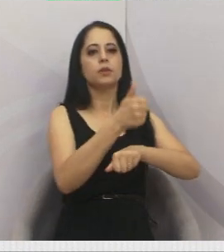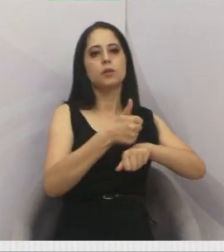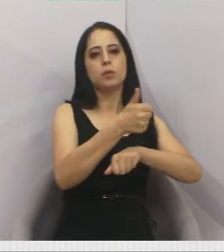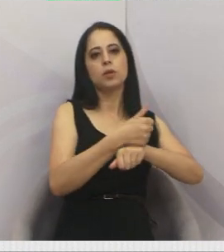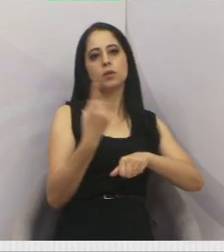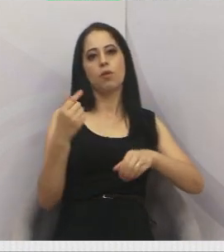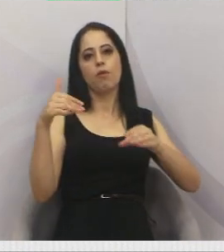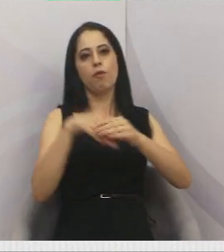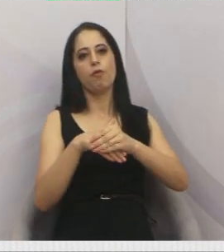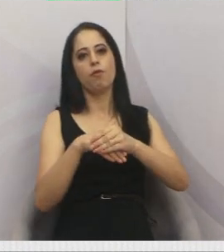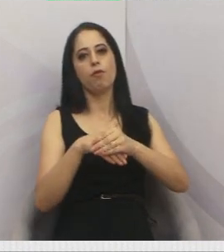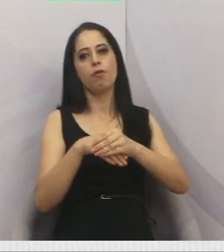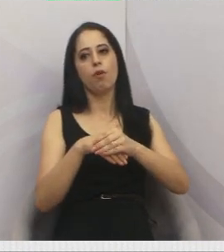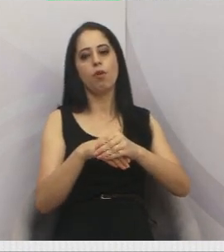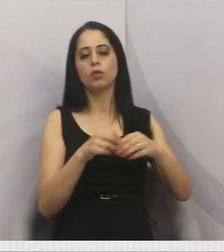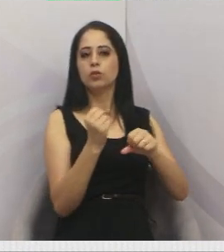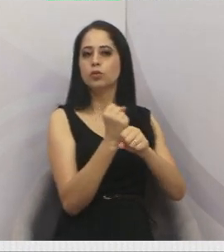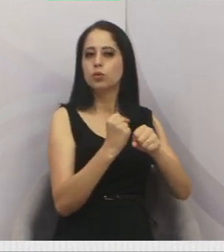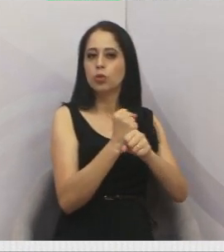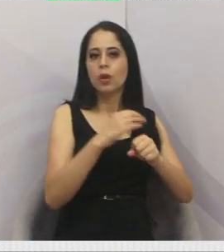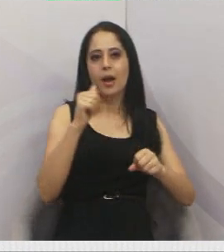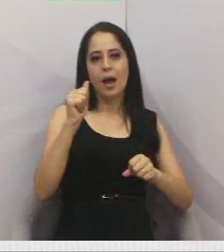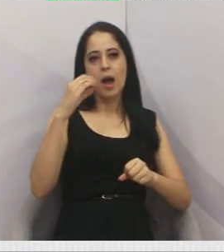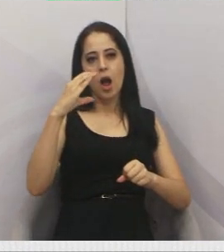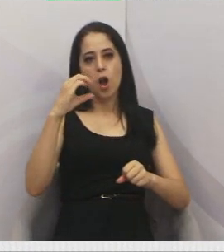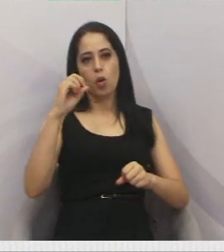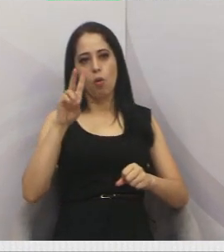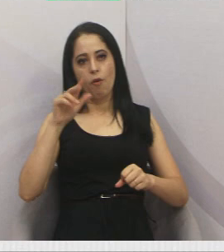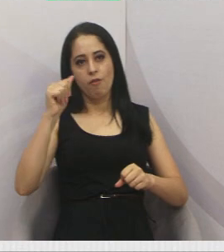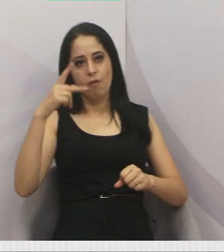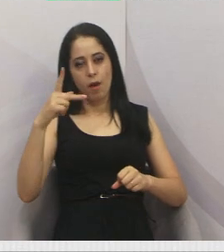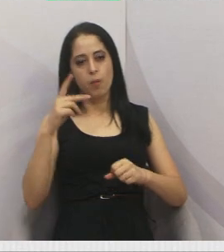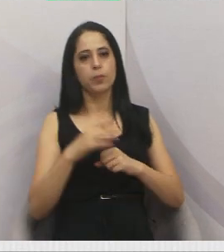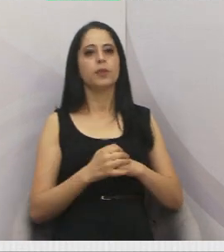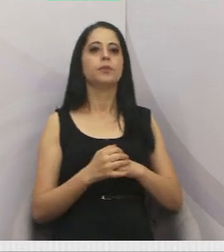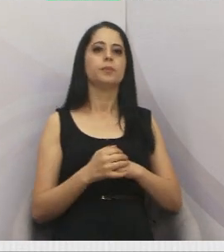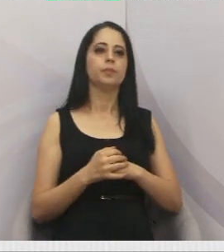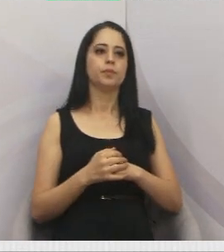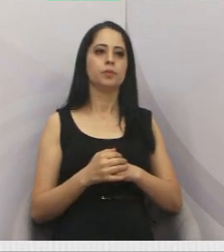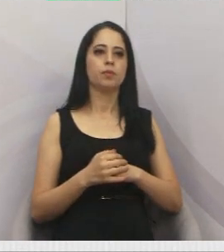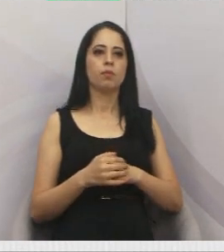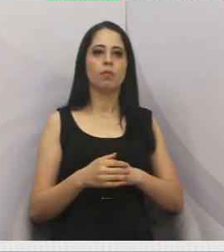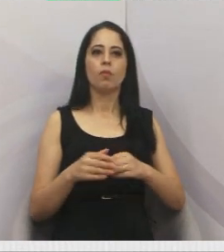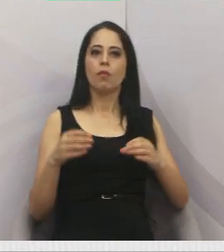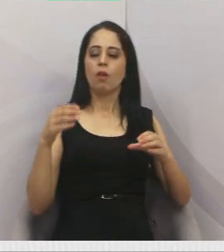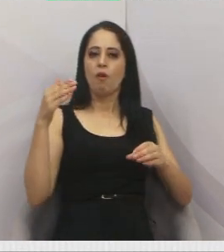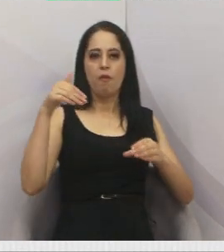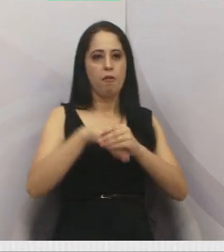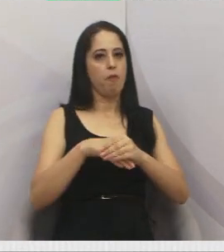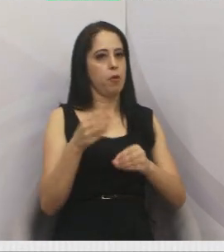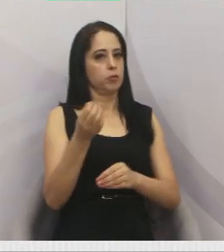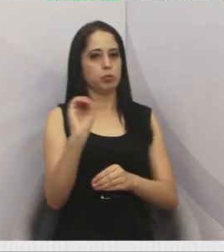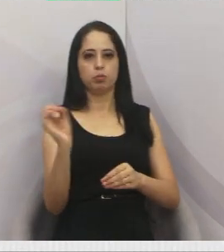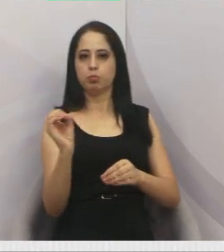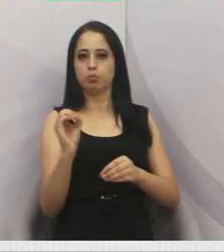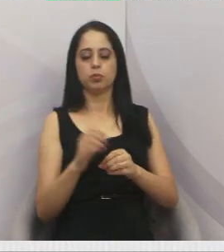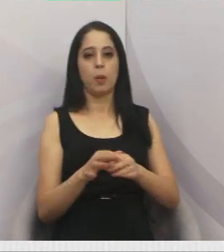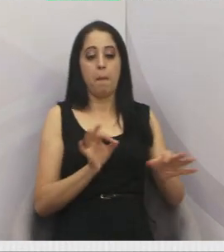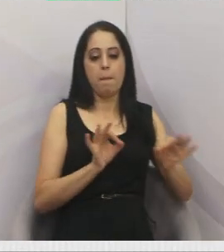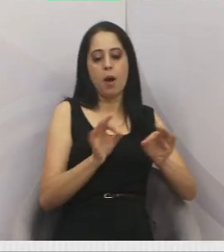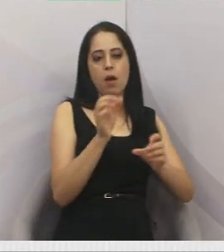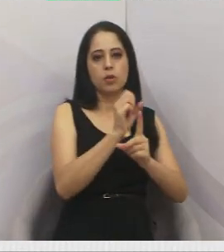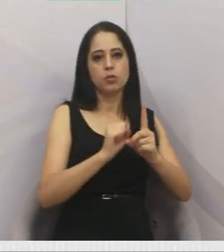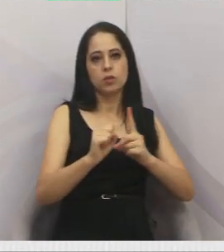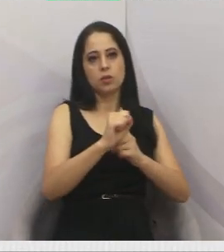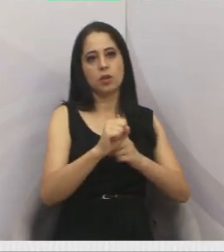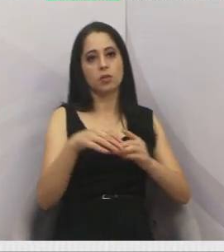um voto para a Associação das Construtoras, a Convap. Segmento entidades acadêmicas, voto em branco. Segmento organização da sociedade civil,